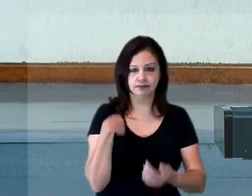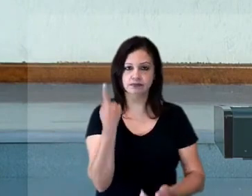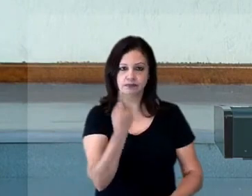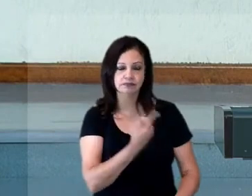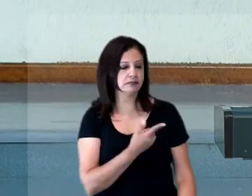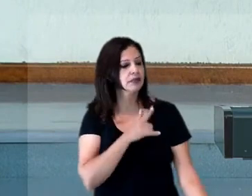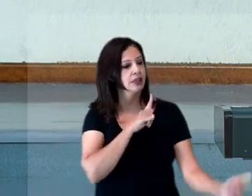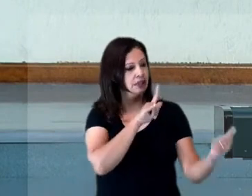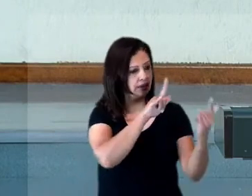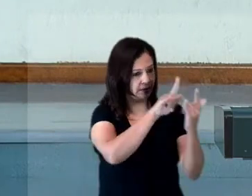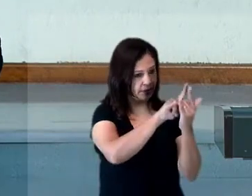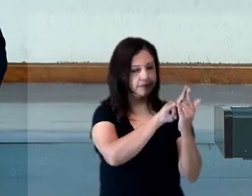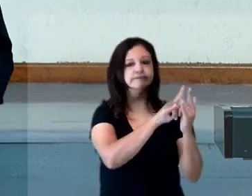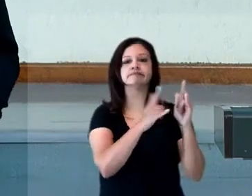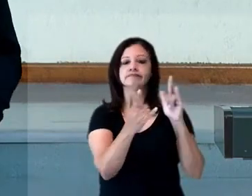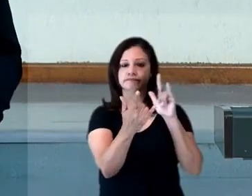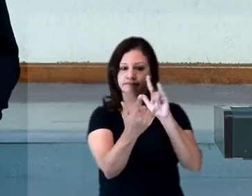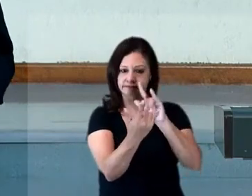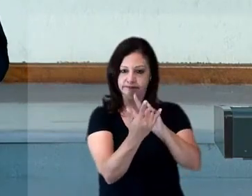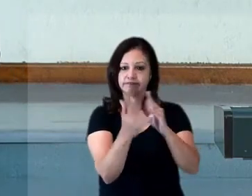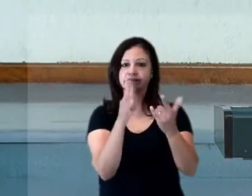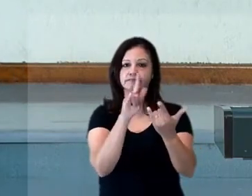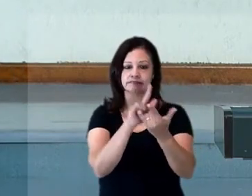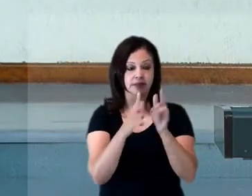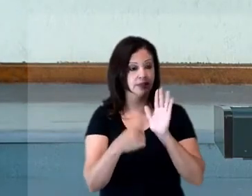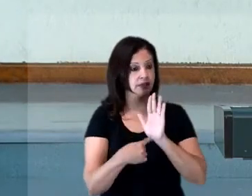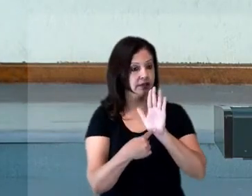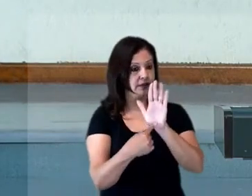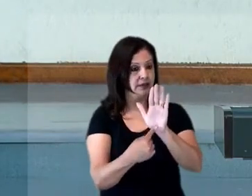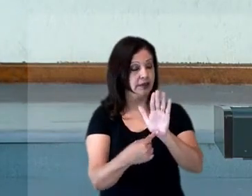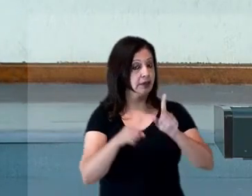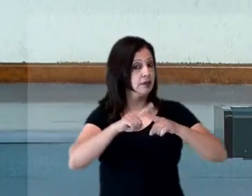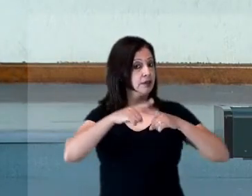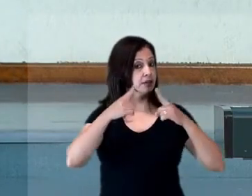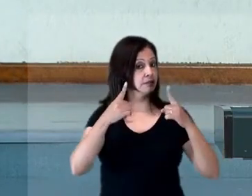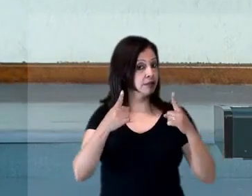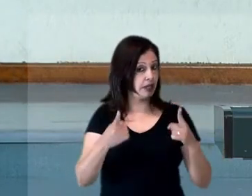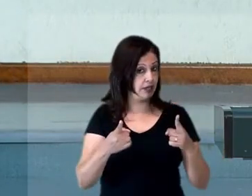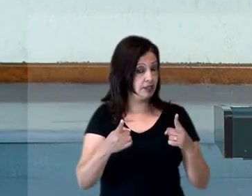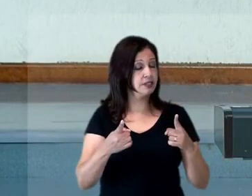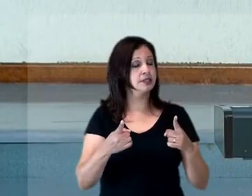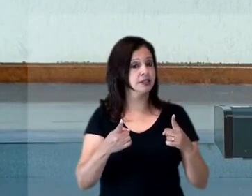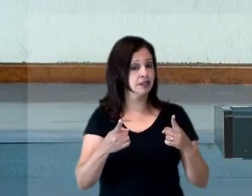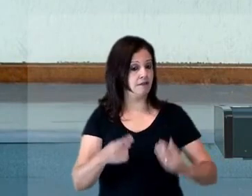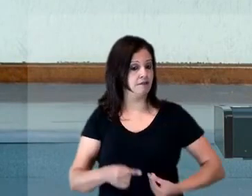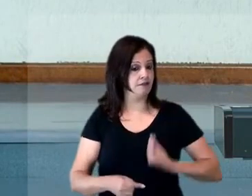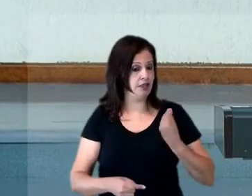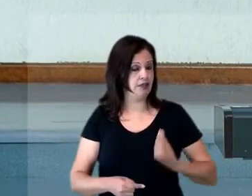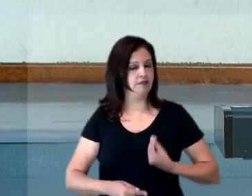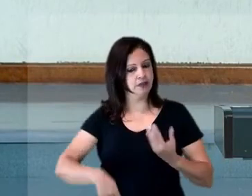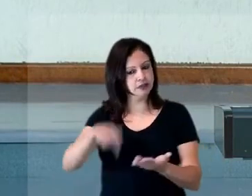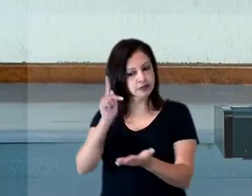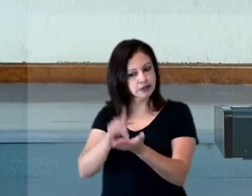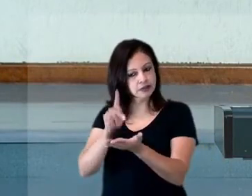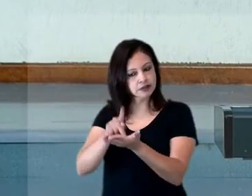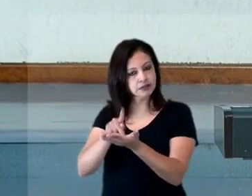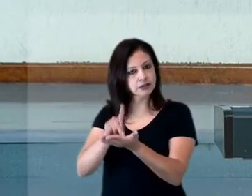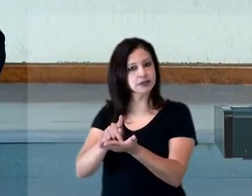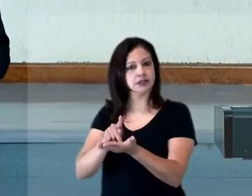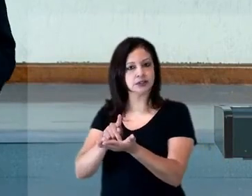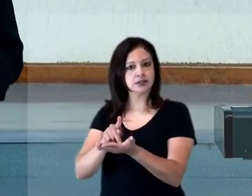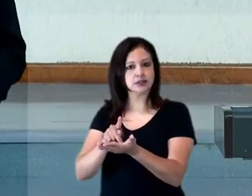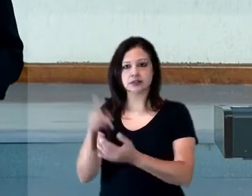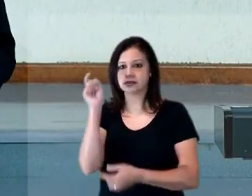pessoas, devemos demonstrar esse amor, mas precisamos tratá-las com a verdade, porque o amor é verdadeiro. No amor não